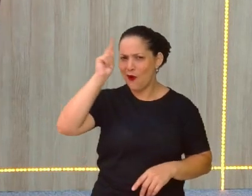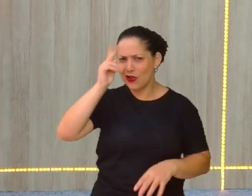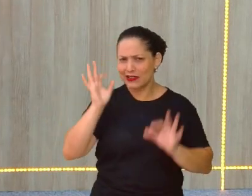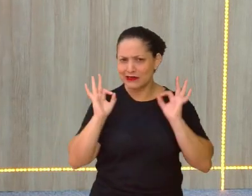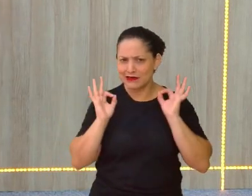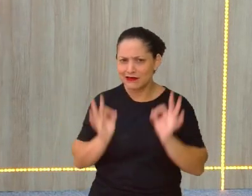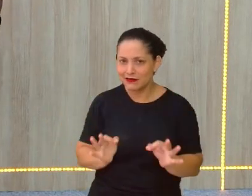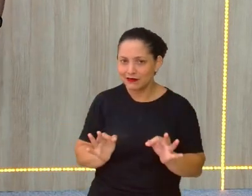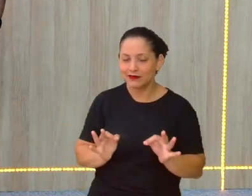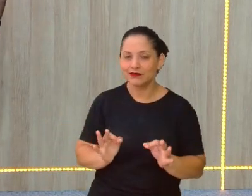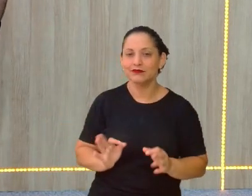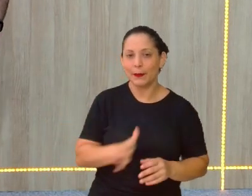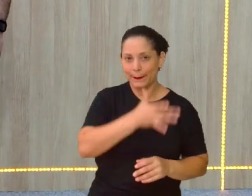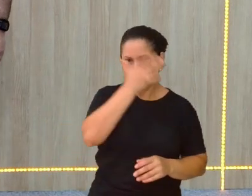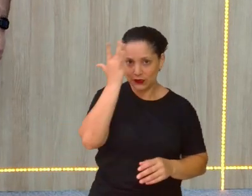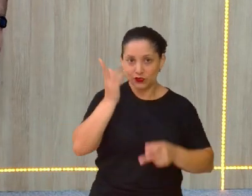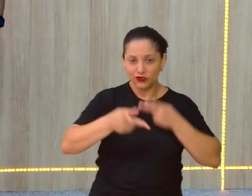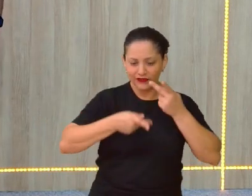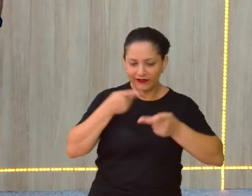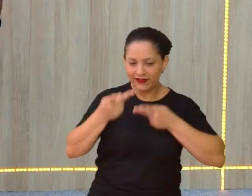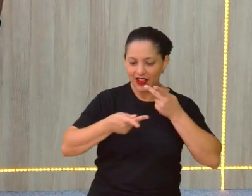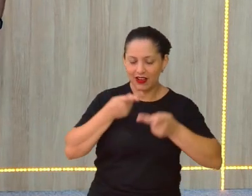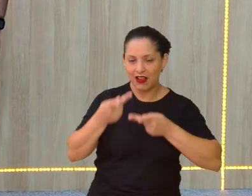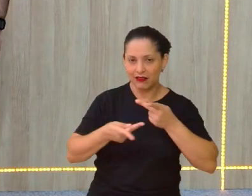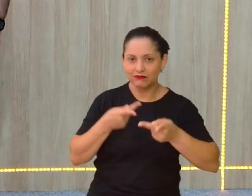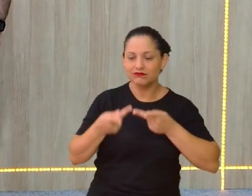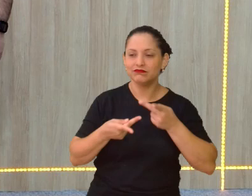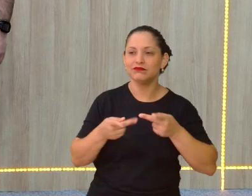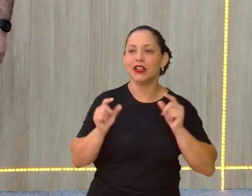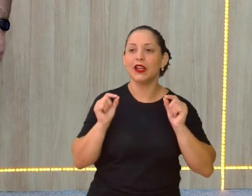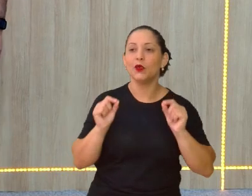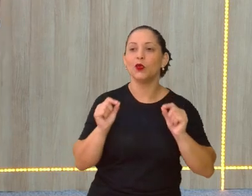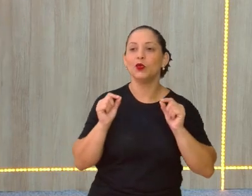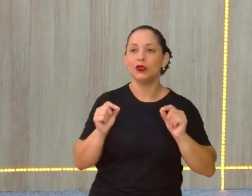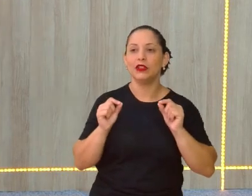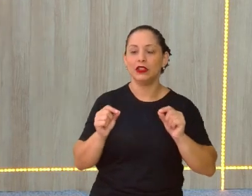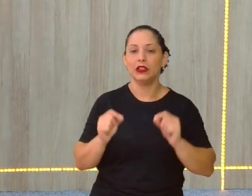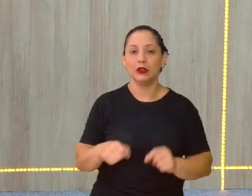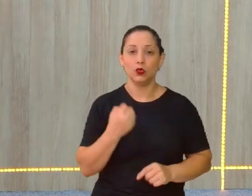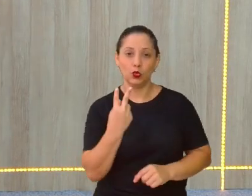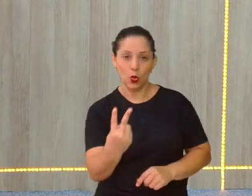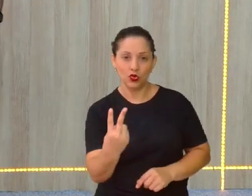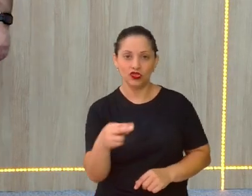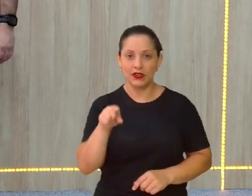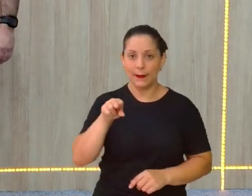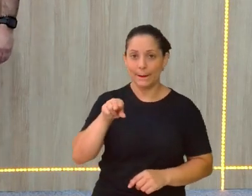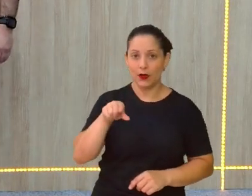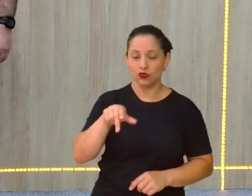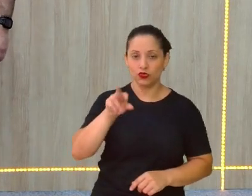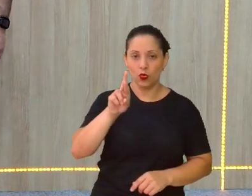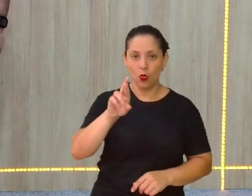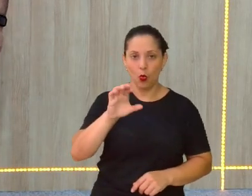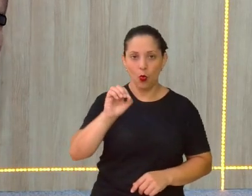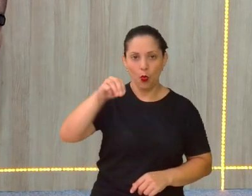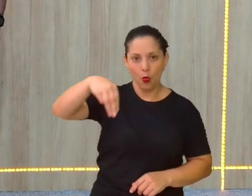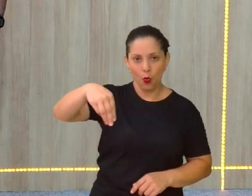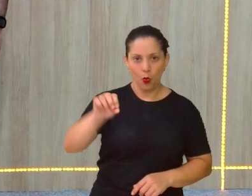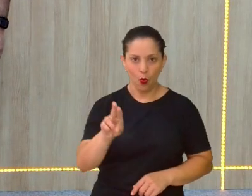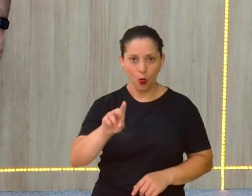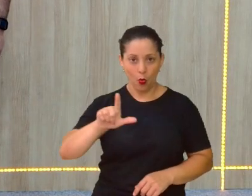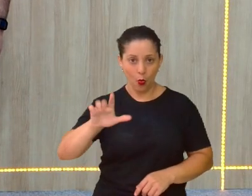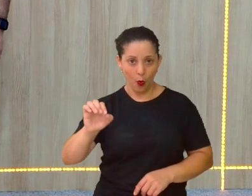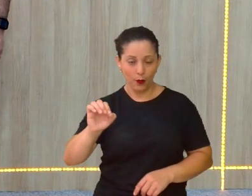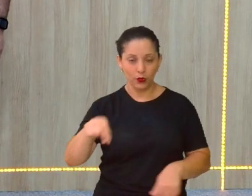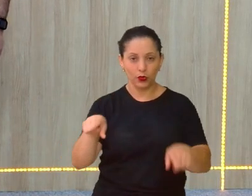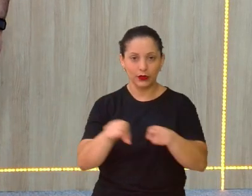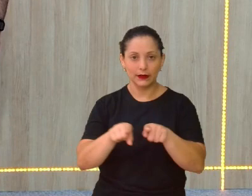é exatamente a lenda aí de Rômulo e Remo, é onde esses dois irmãos, né, eles teriam fundado a cidade